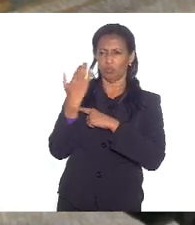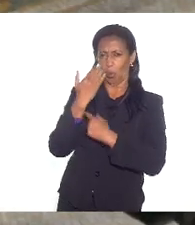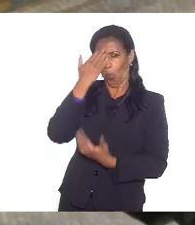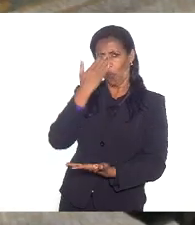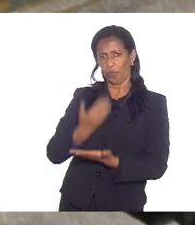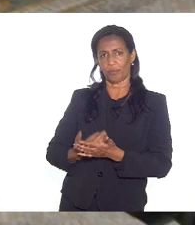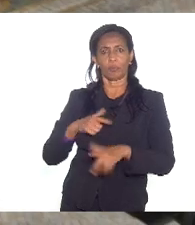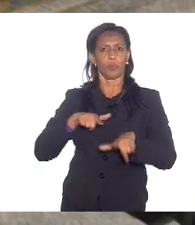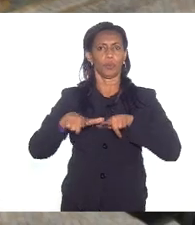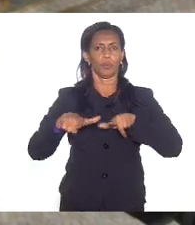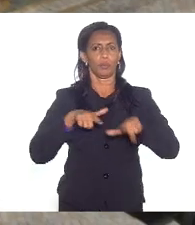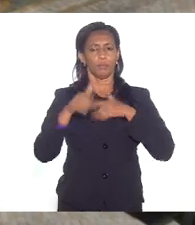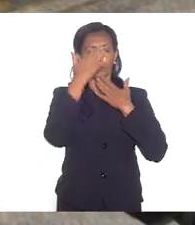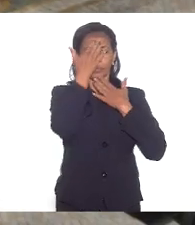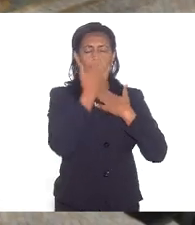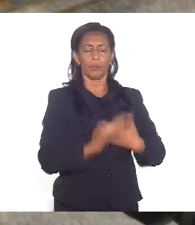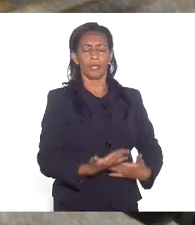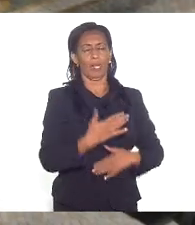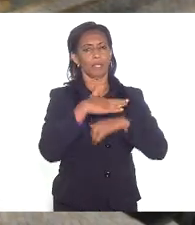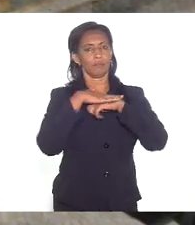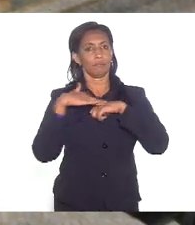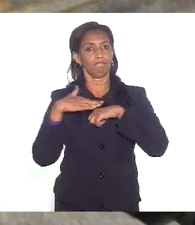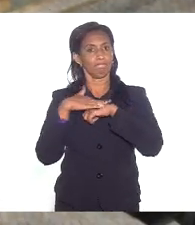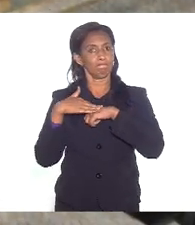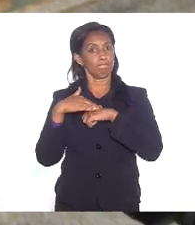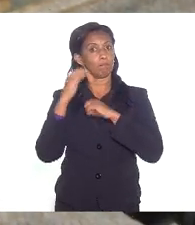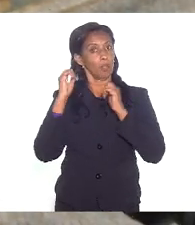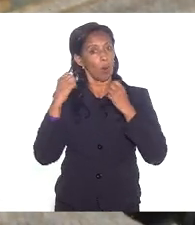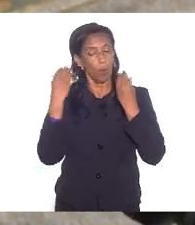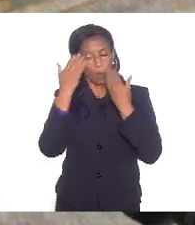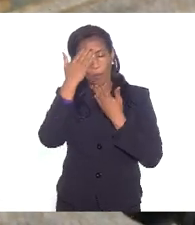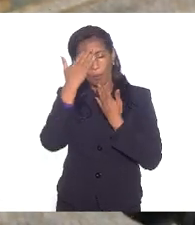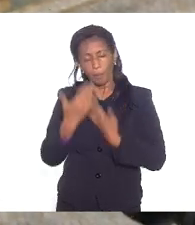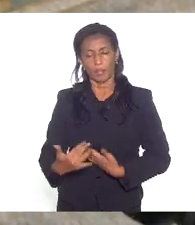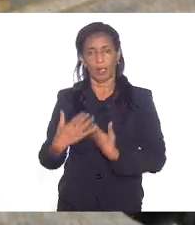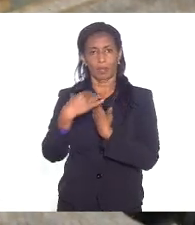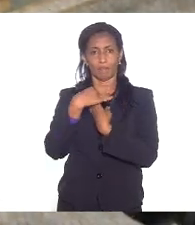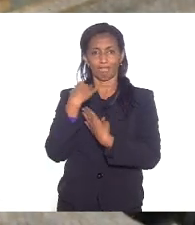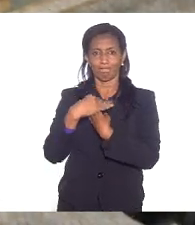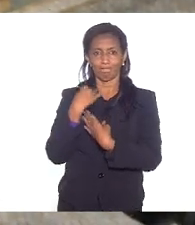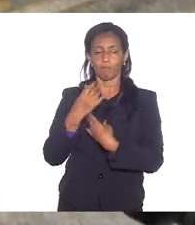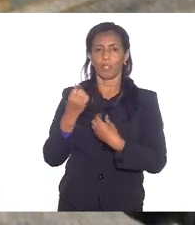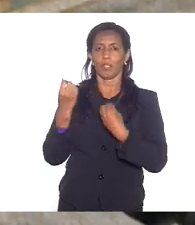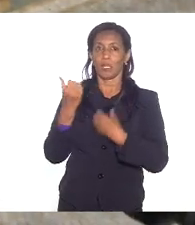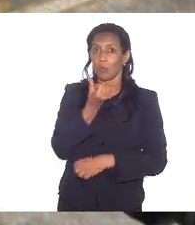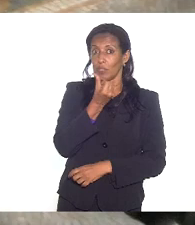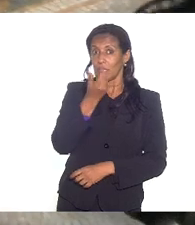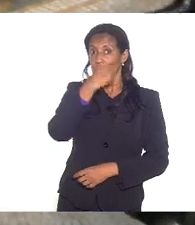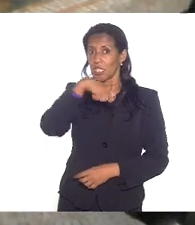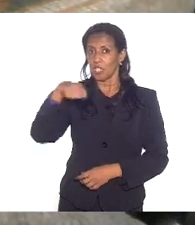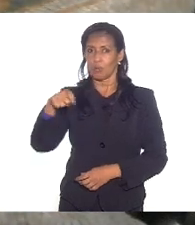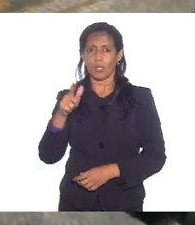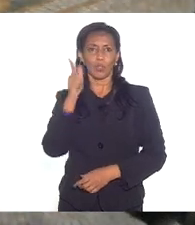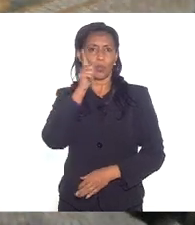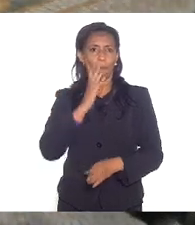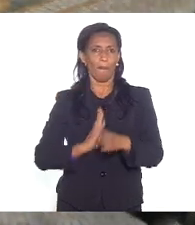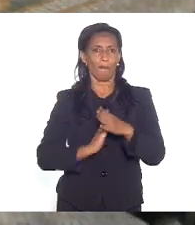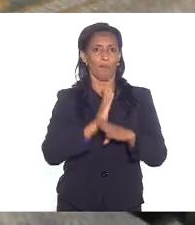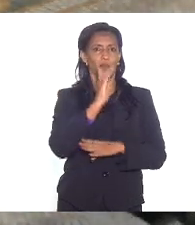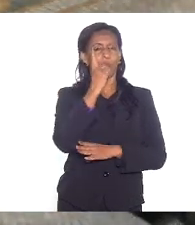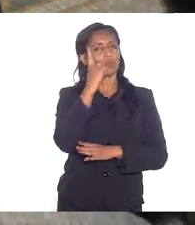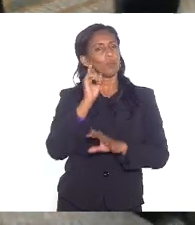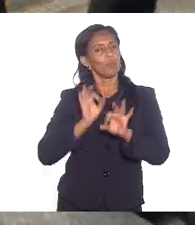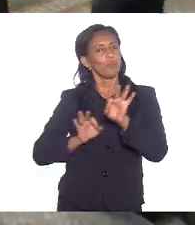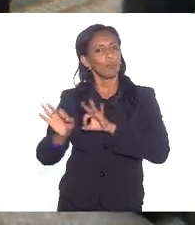trabalho Presidente obrigado pelo carinho pela orientação seu baterista o e conseguir aprovar um projeto